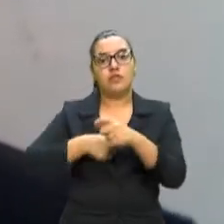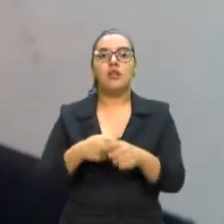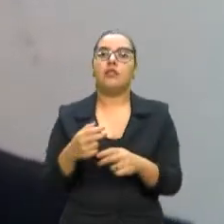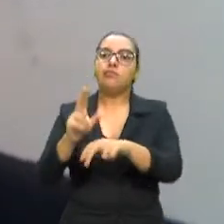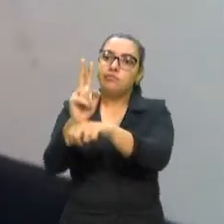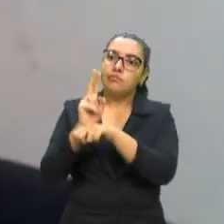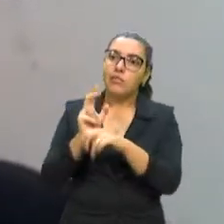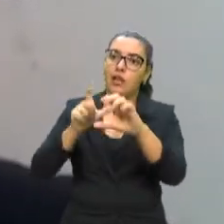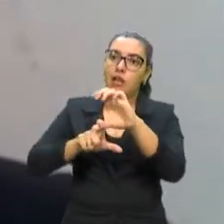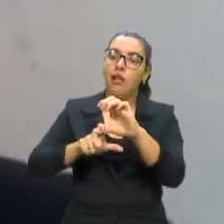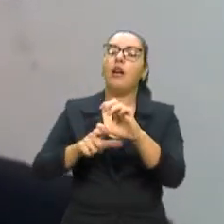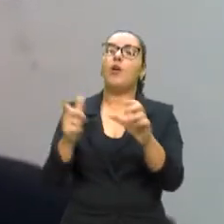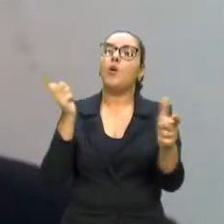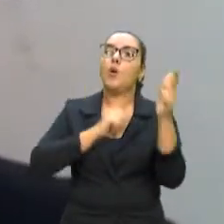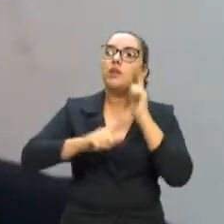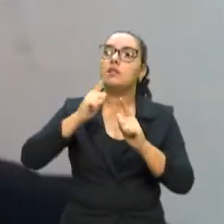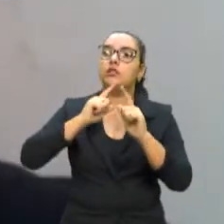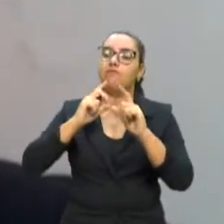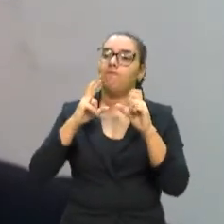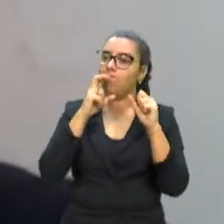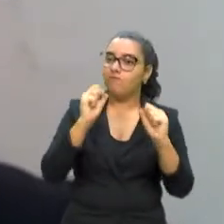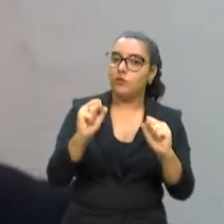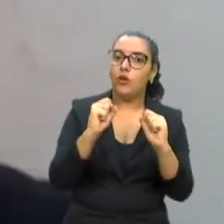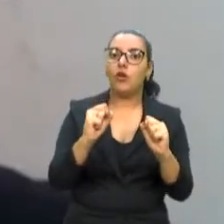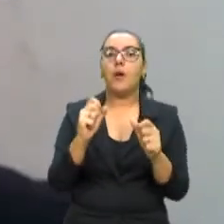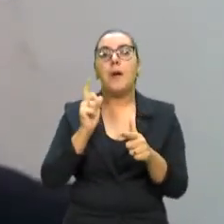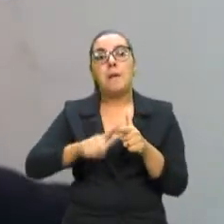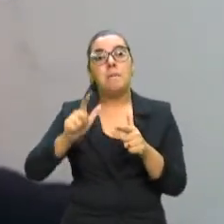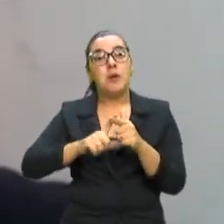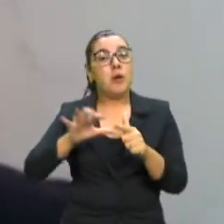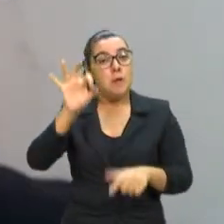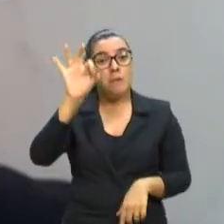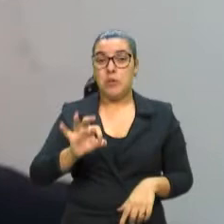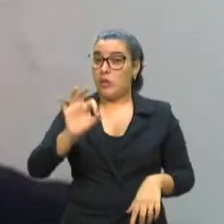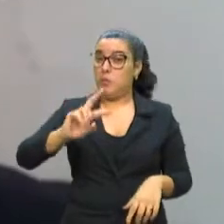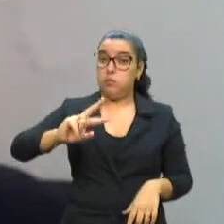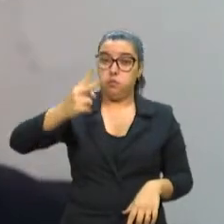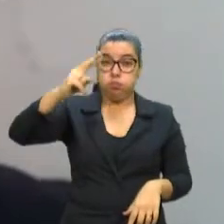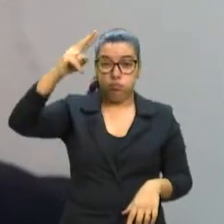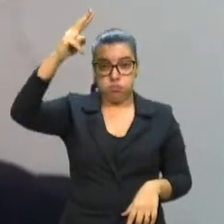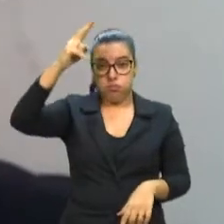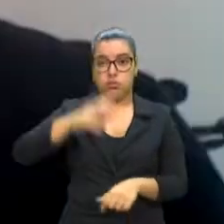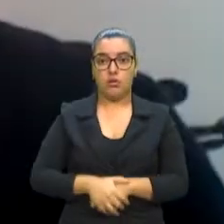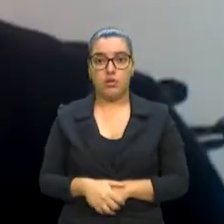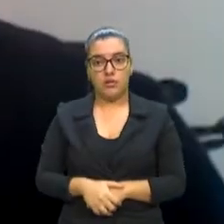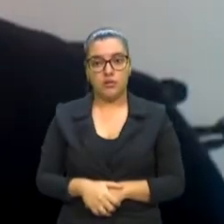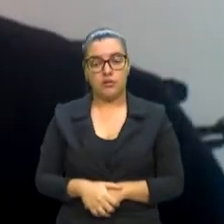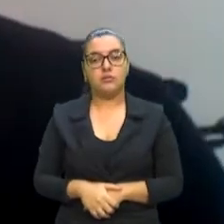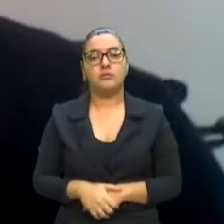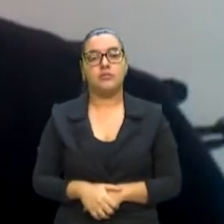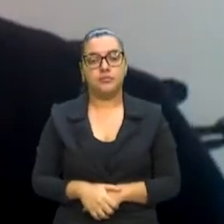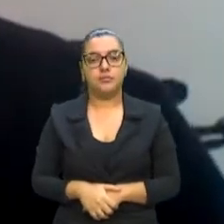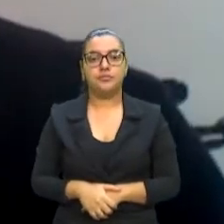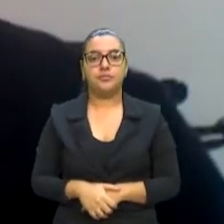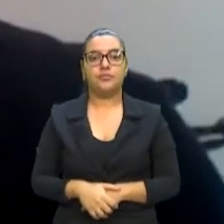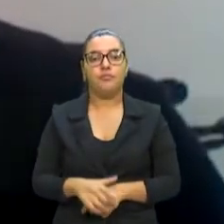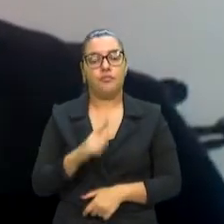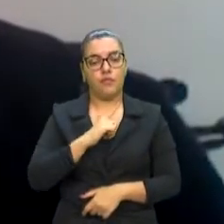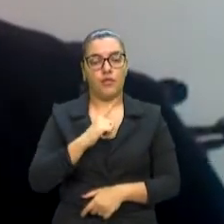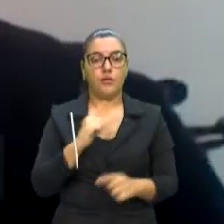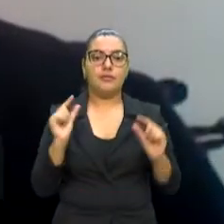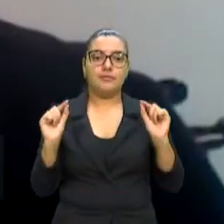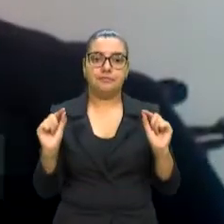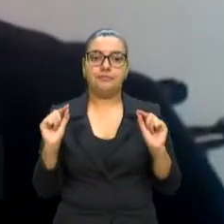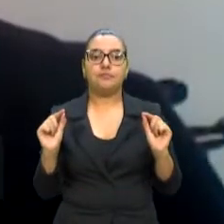uma economia forte. O problema são as altas taxas de juros que são cobradas no Brasil. Nós temos